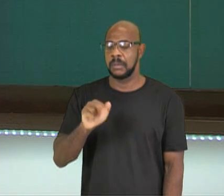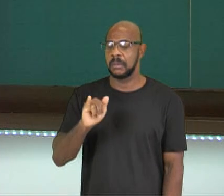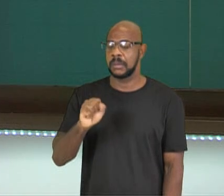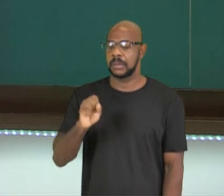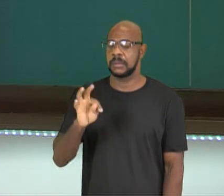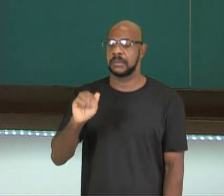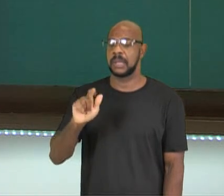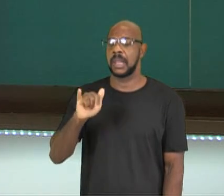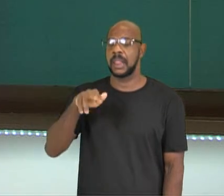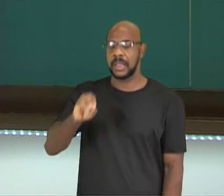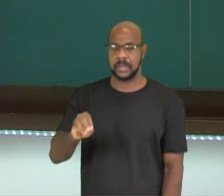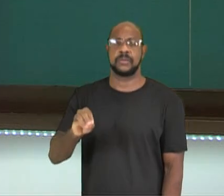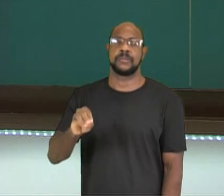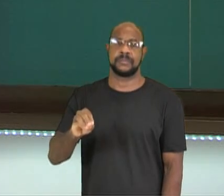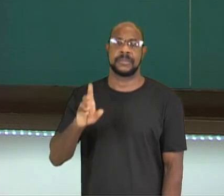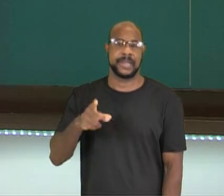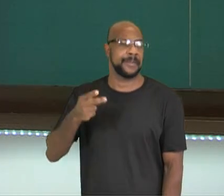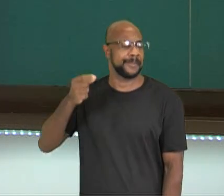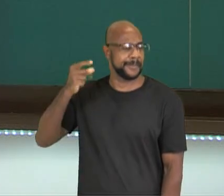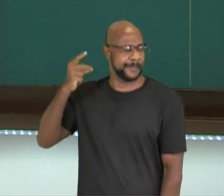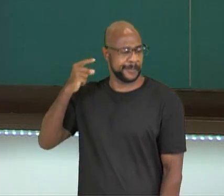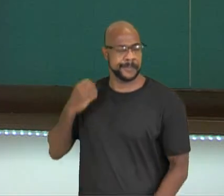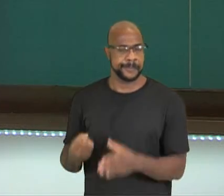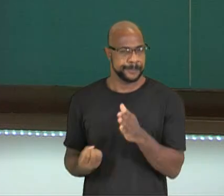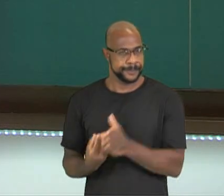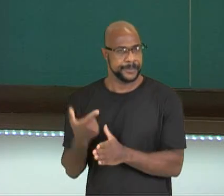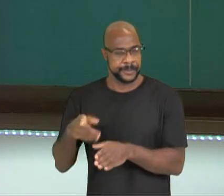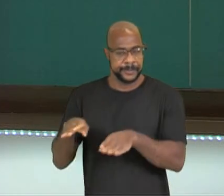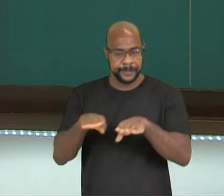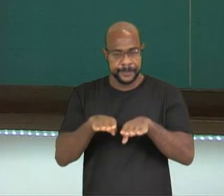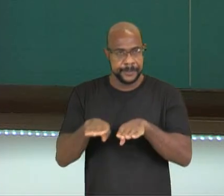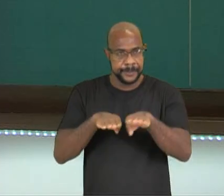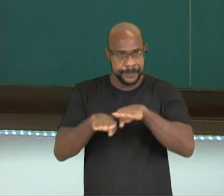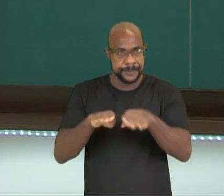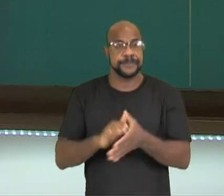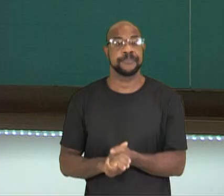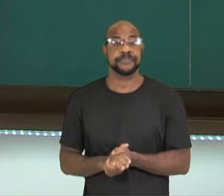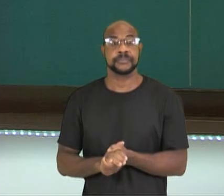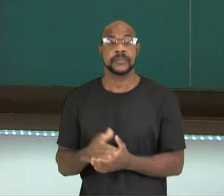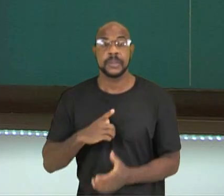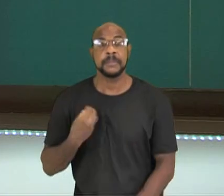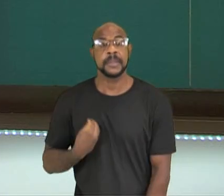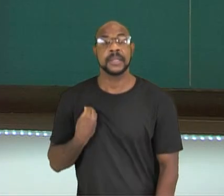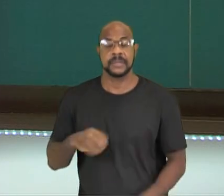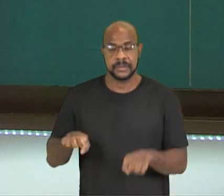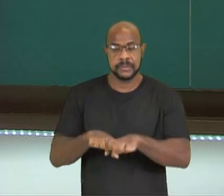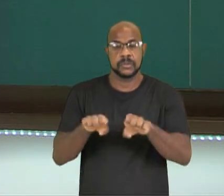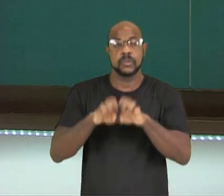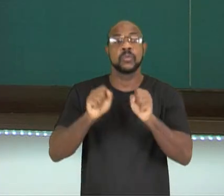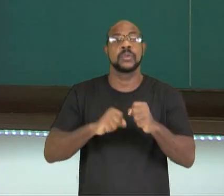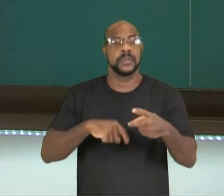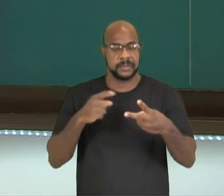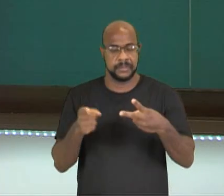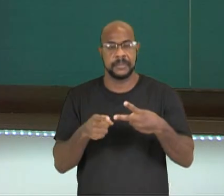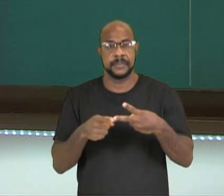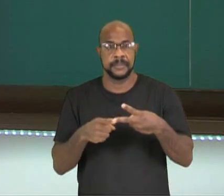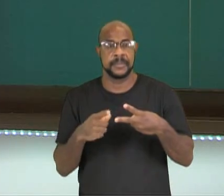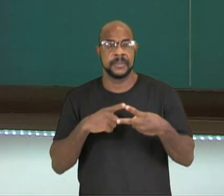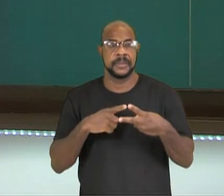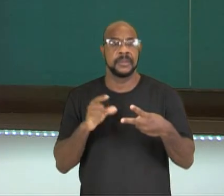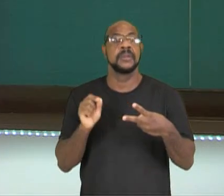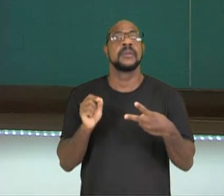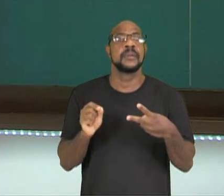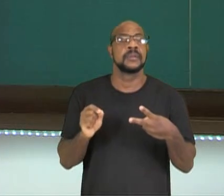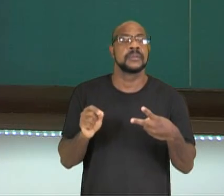da Terra, certo? E aí vai ter o quê? Presente nessa estrutura e que depois é explorado, utilizado